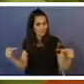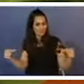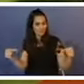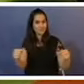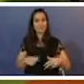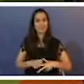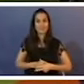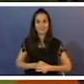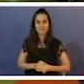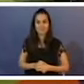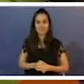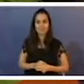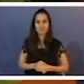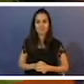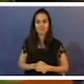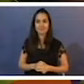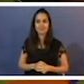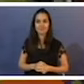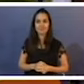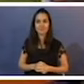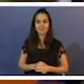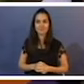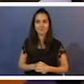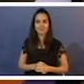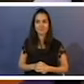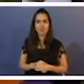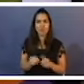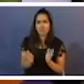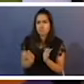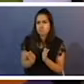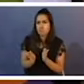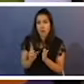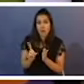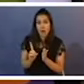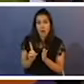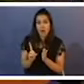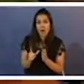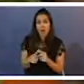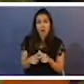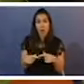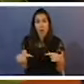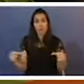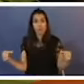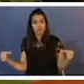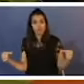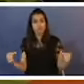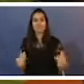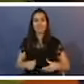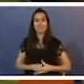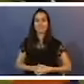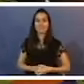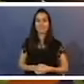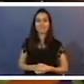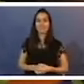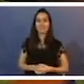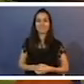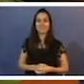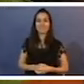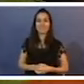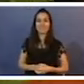alongada um corpo alongado isso mesmo ele não é curtinho Ilha longo e